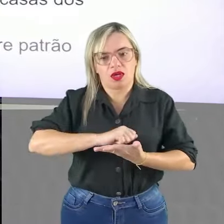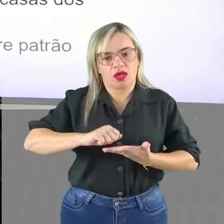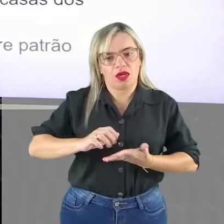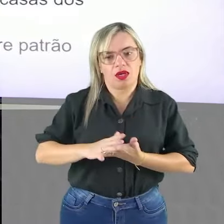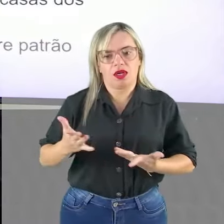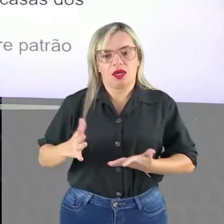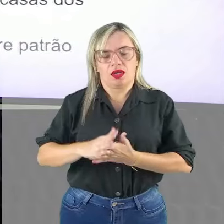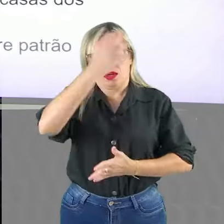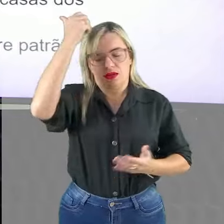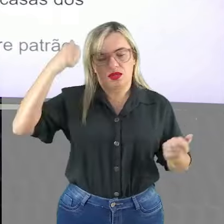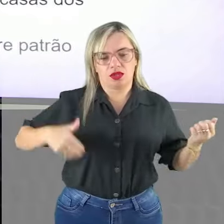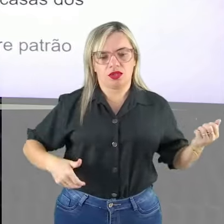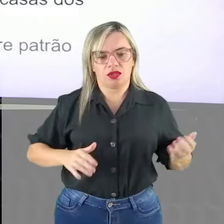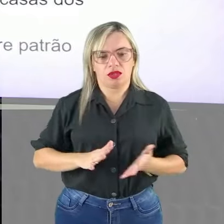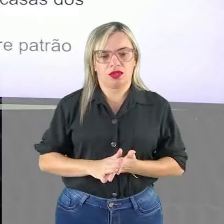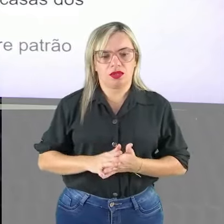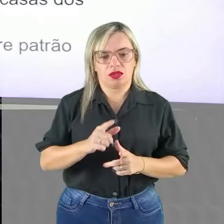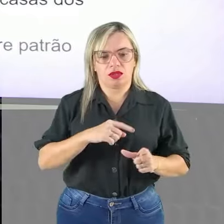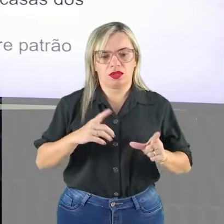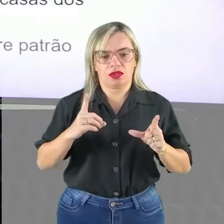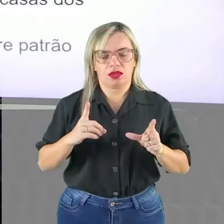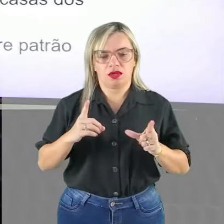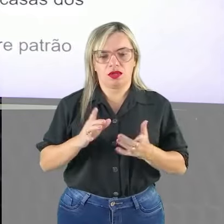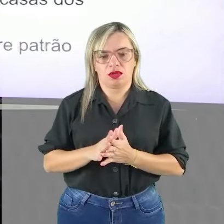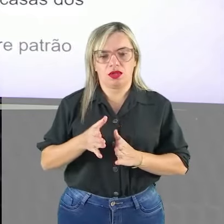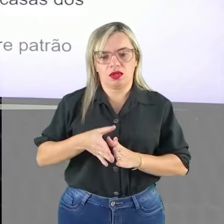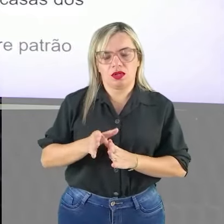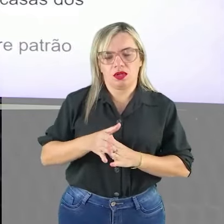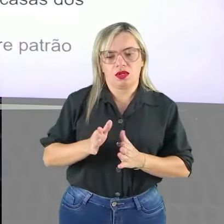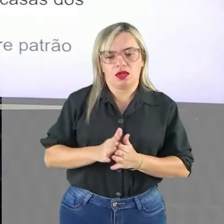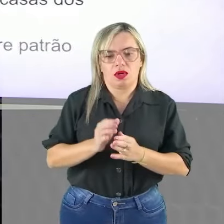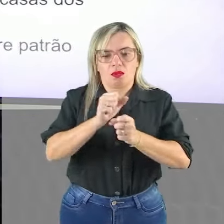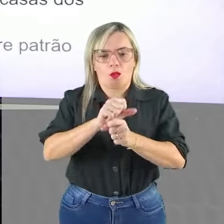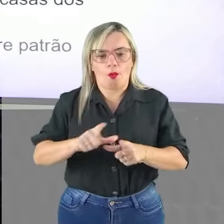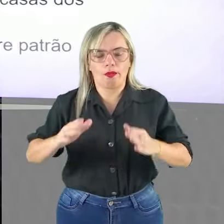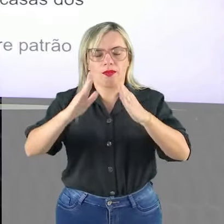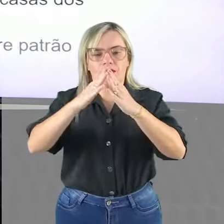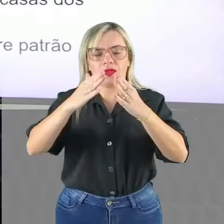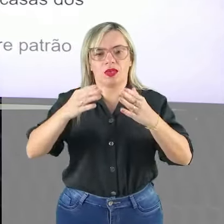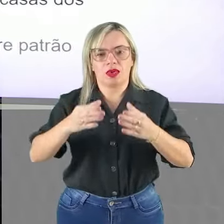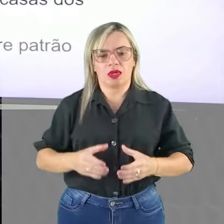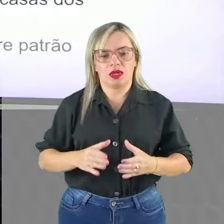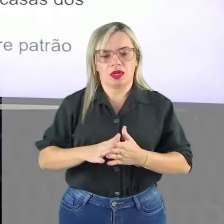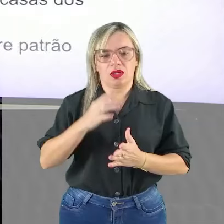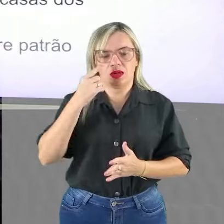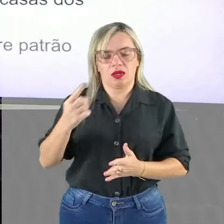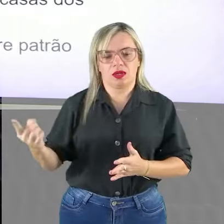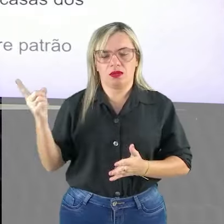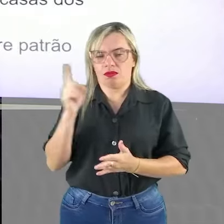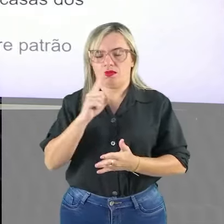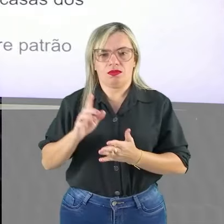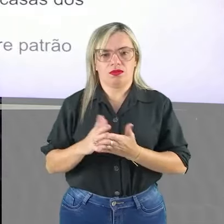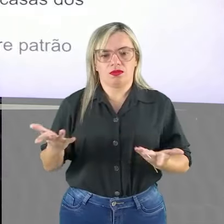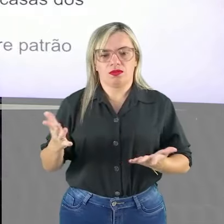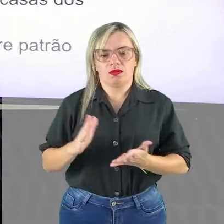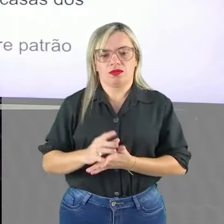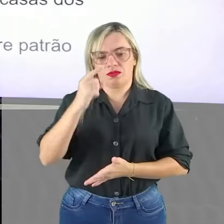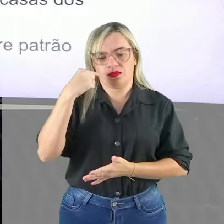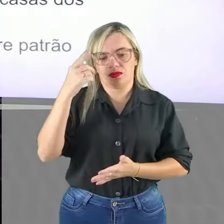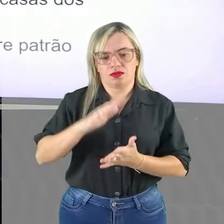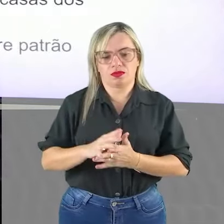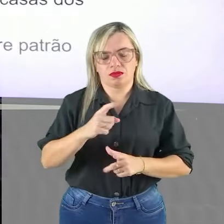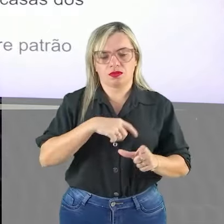orientações Sobre a limpeza das Casas dos espanhóis a gente observa que não há uma uma orientação para a limpeza dessa casa